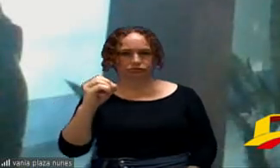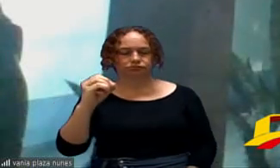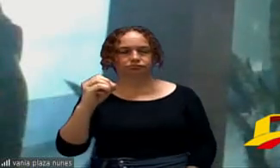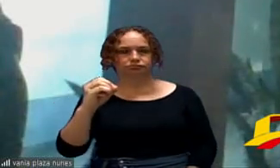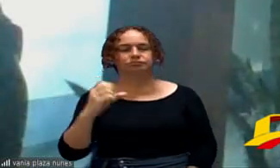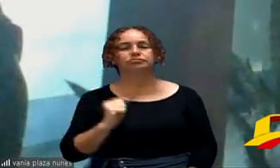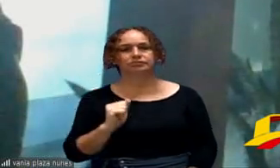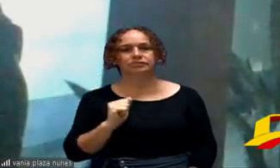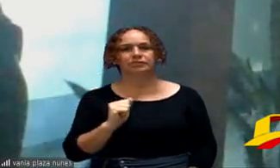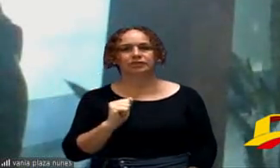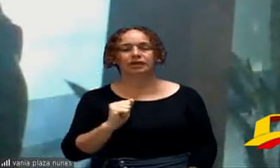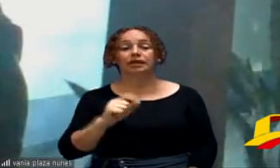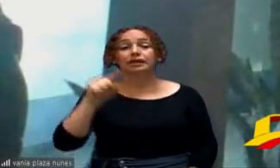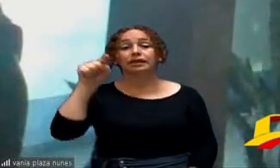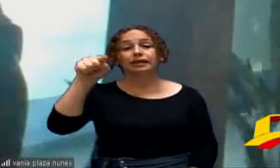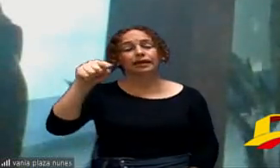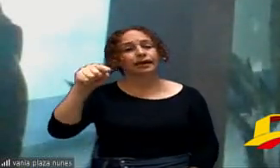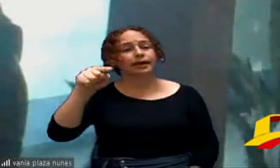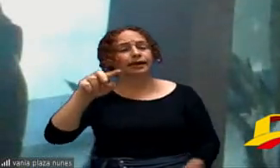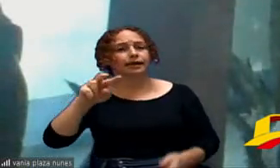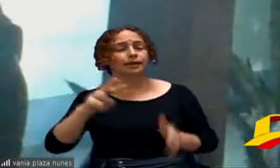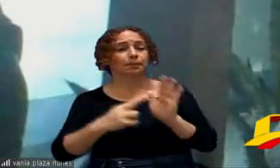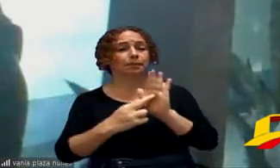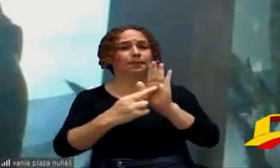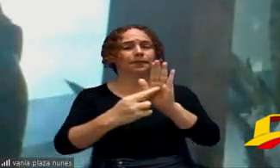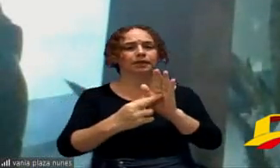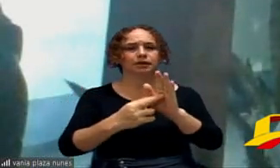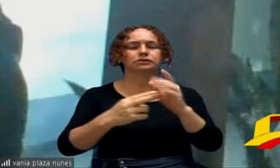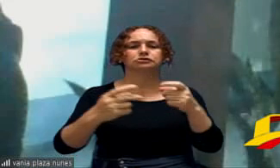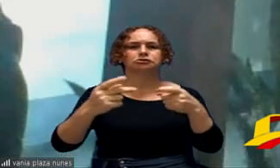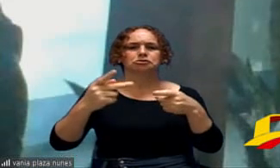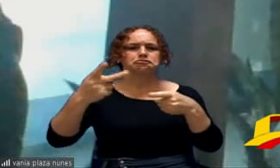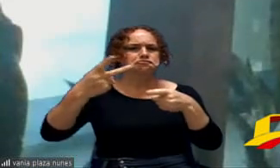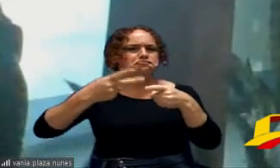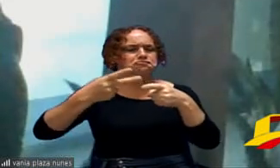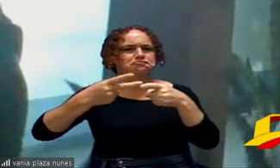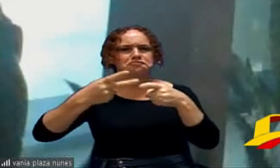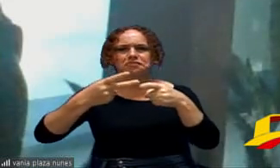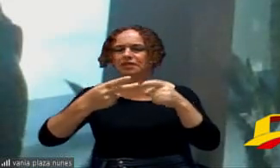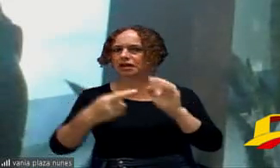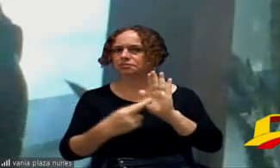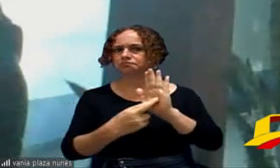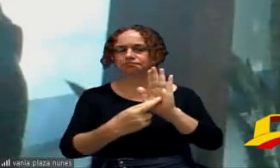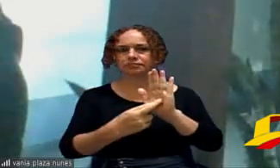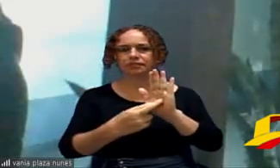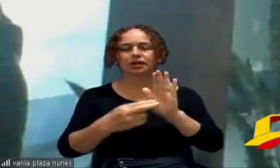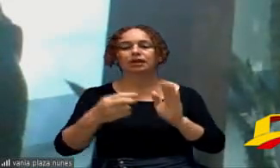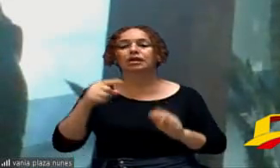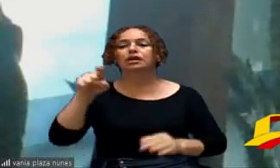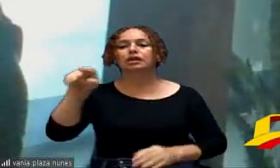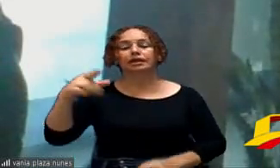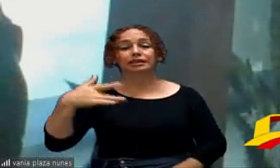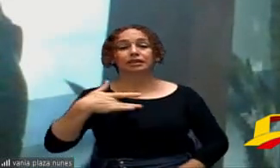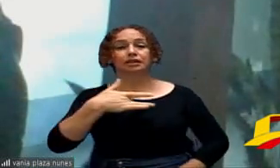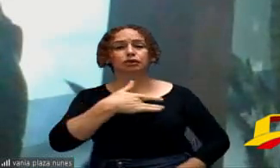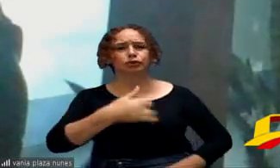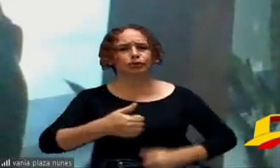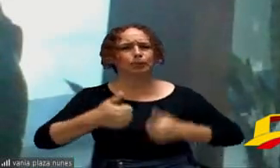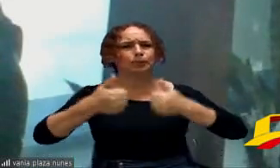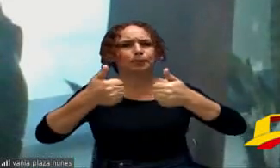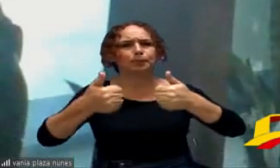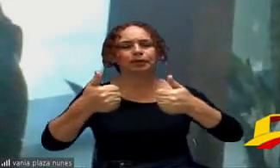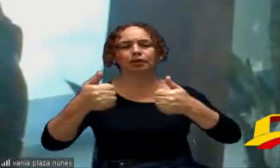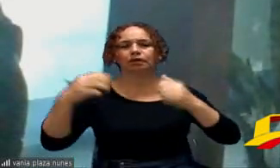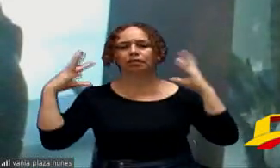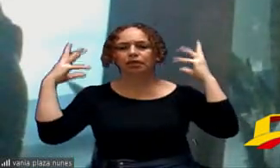bem-estar animal da Universidade de Cambridge, onde ele diz que a maior parte dos problemas de bem-estar dos animais está justamente nas